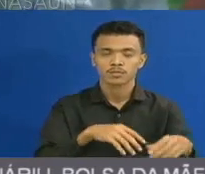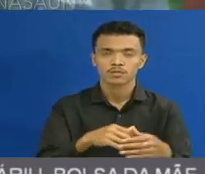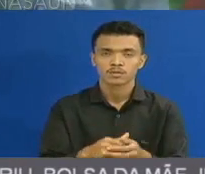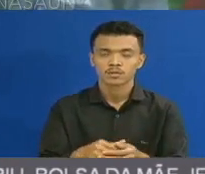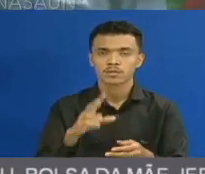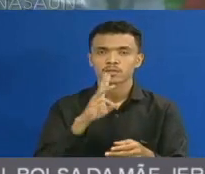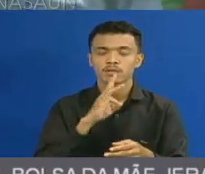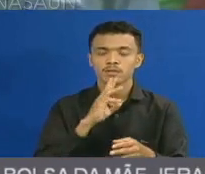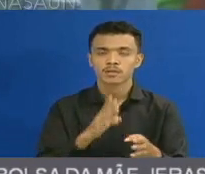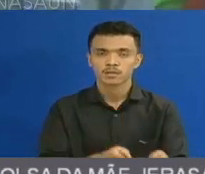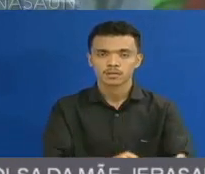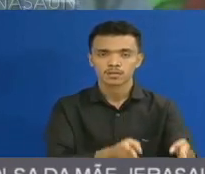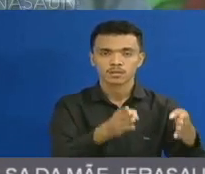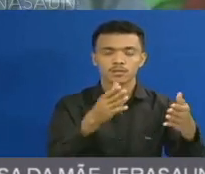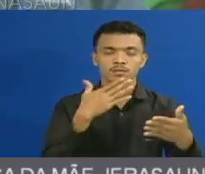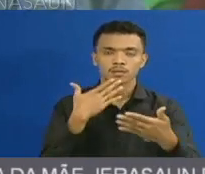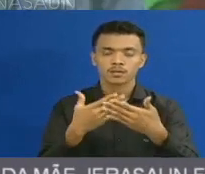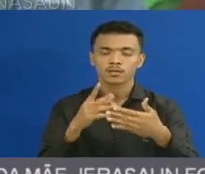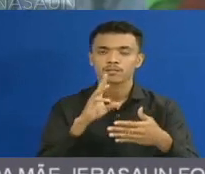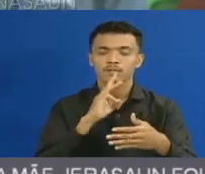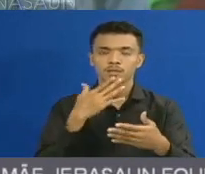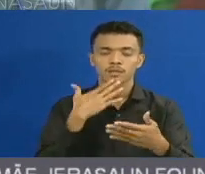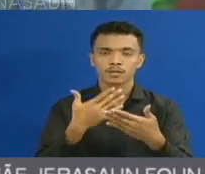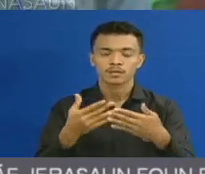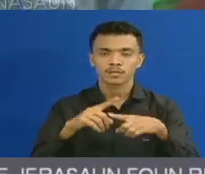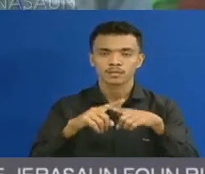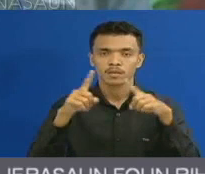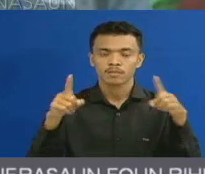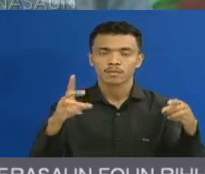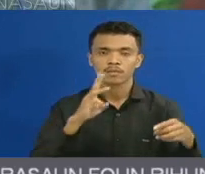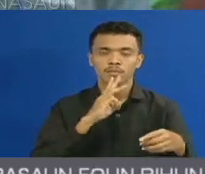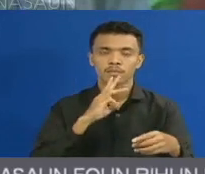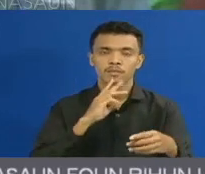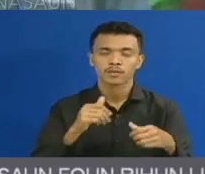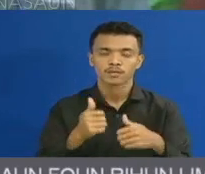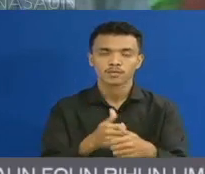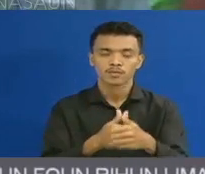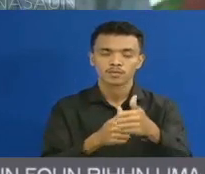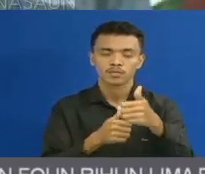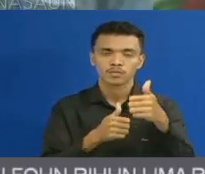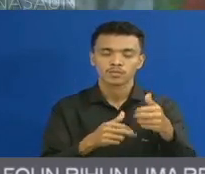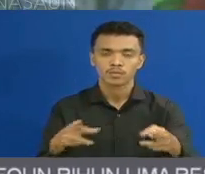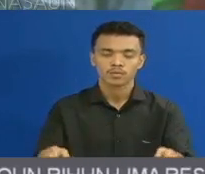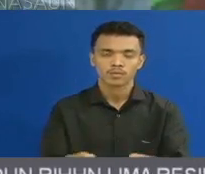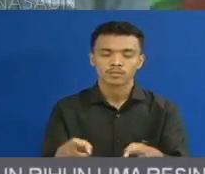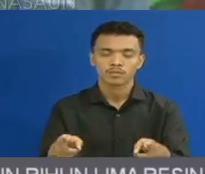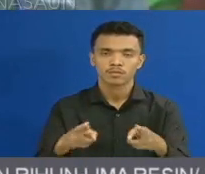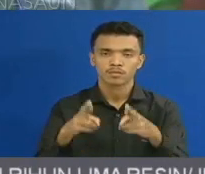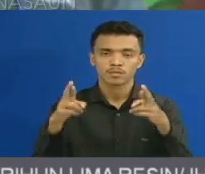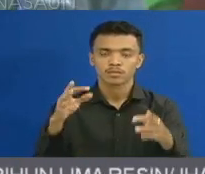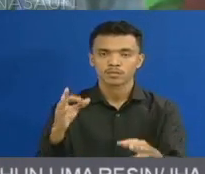maski irrigação dia, mai be sirne mai alai fil faliba